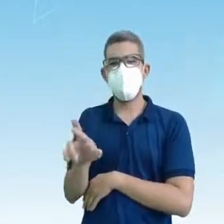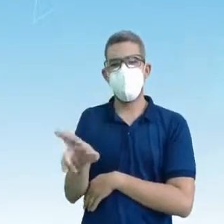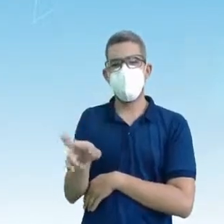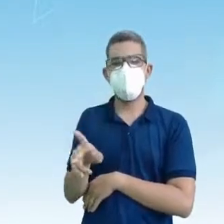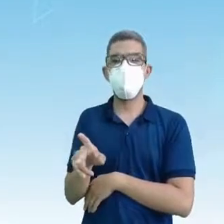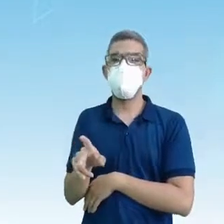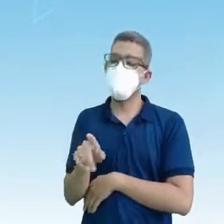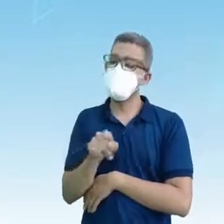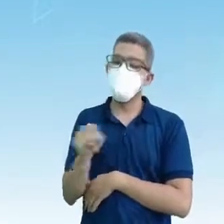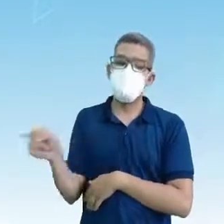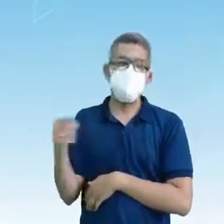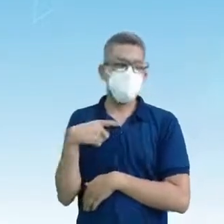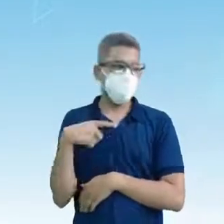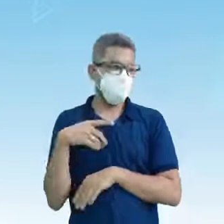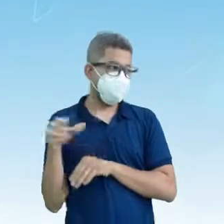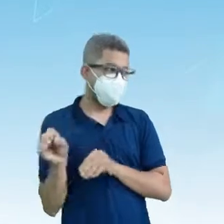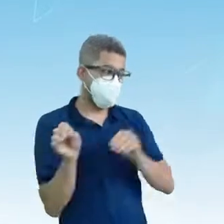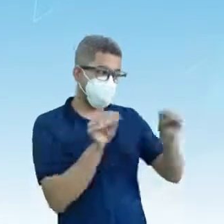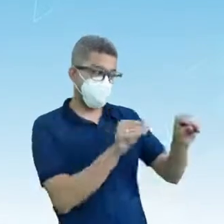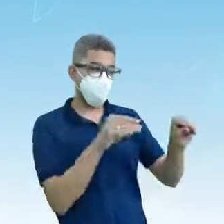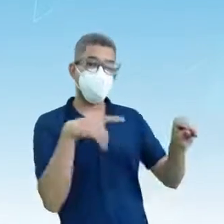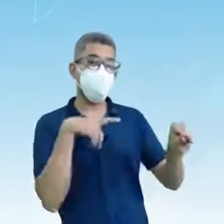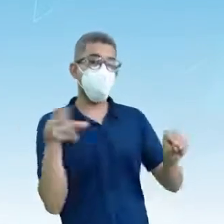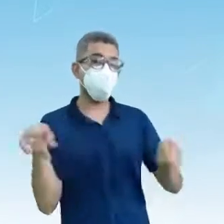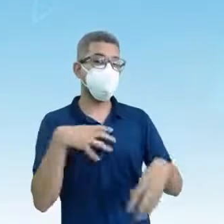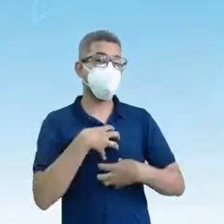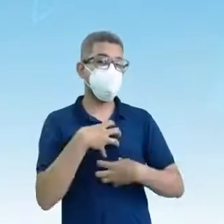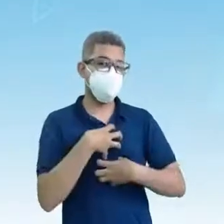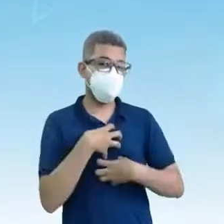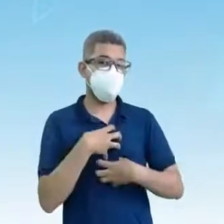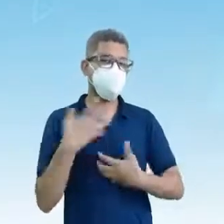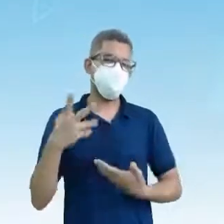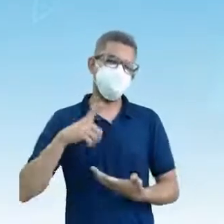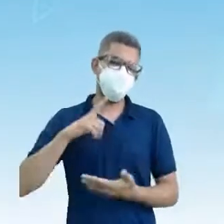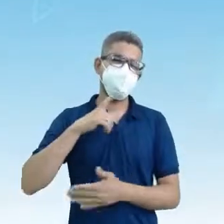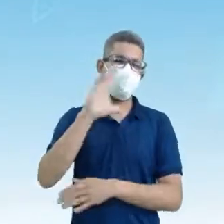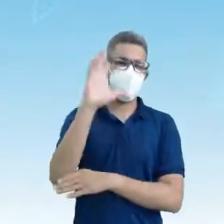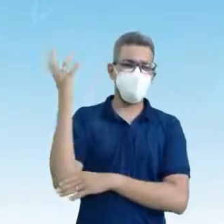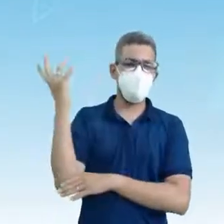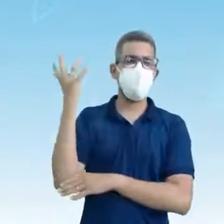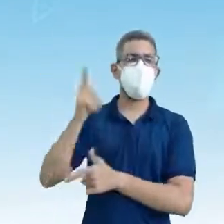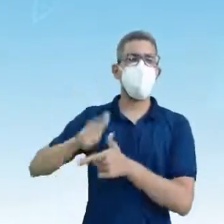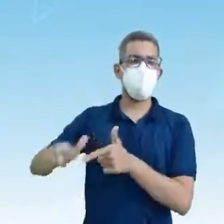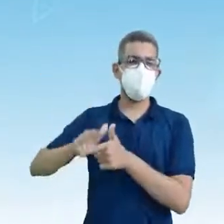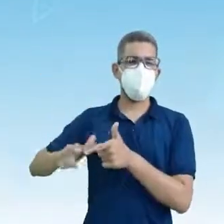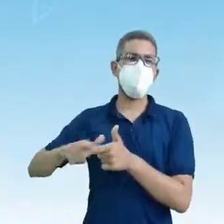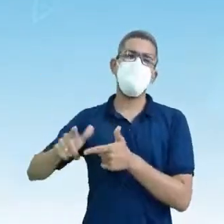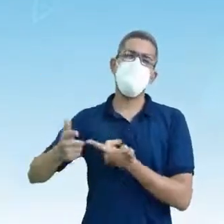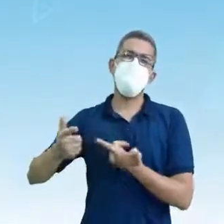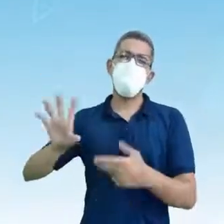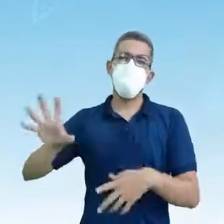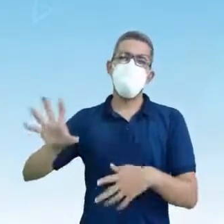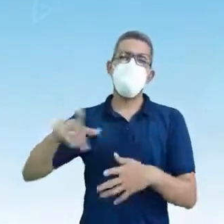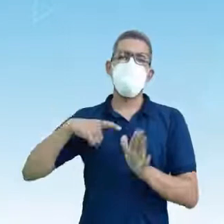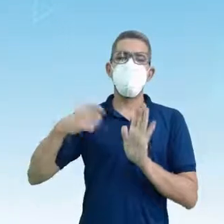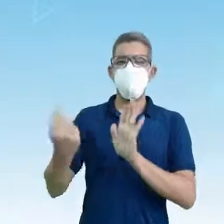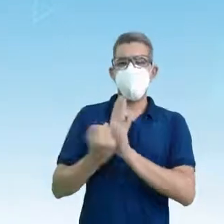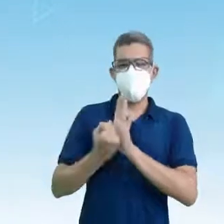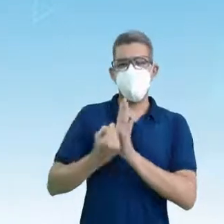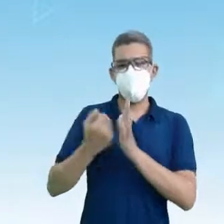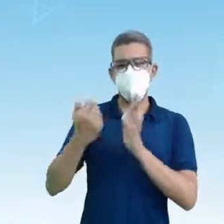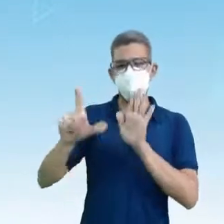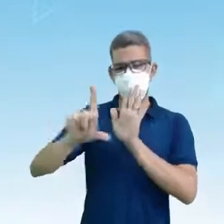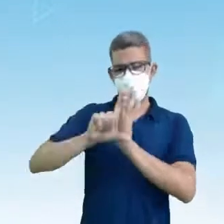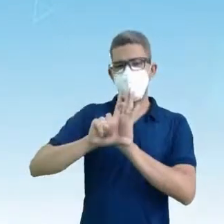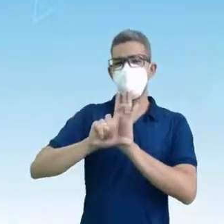deslocamentos resultantes das mudanças e também catástrofes ambientais não têm um marco legal que os